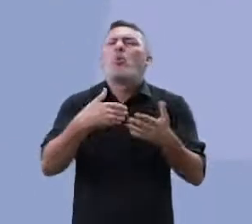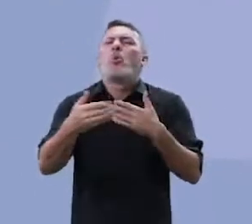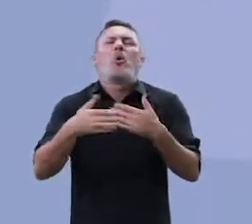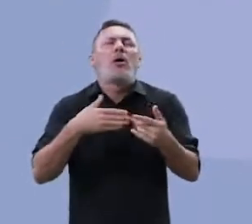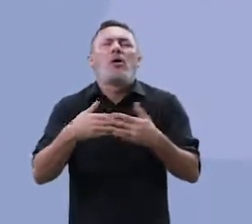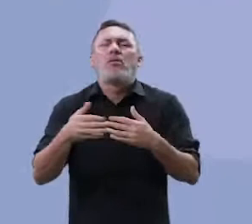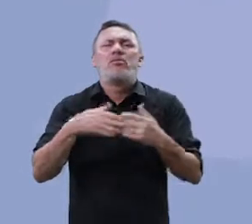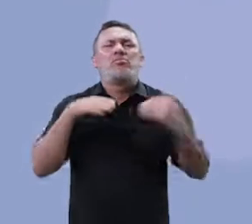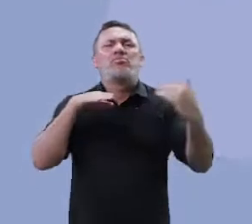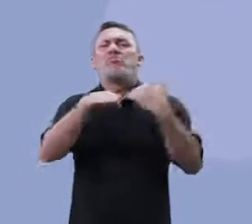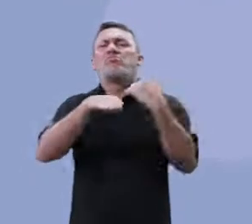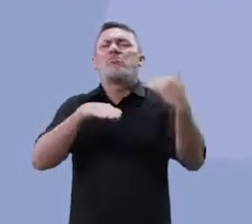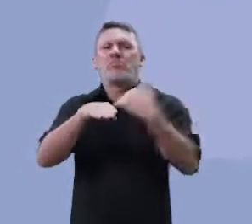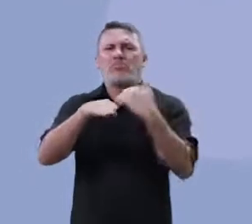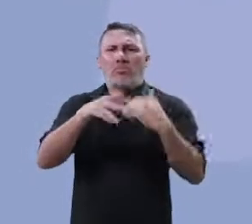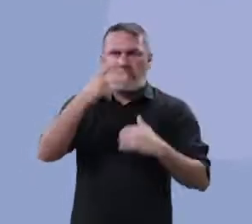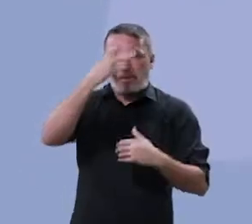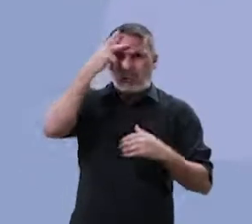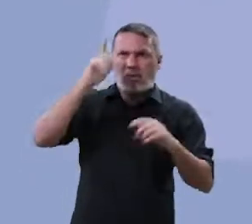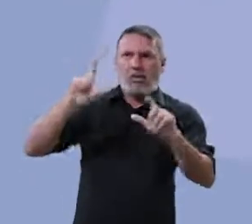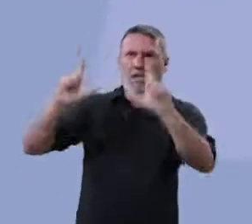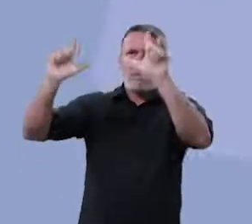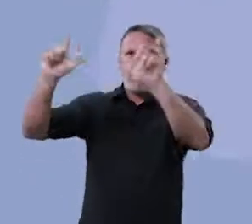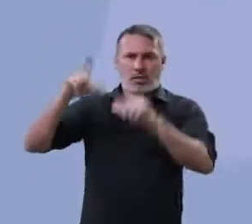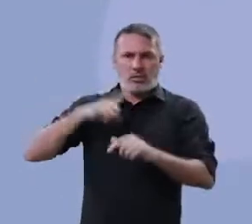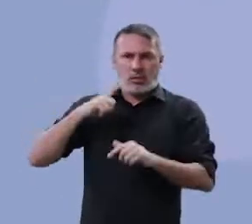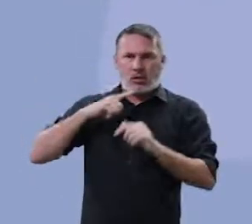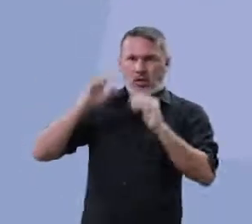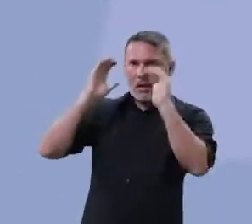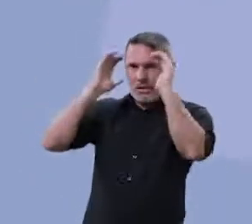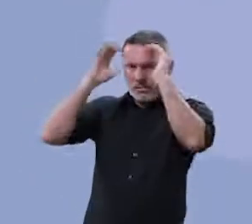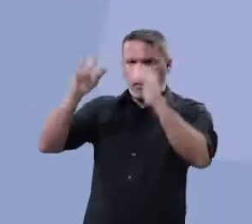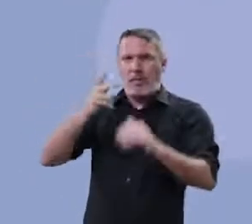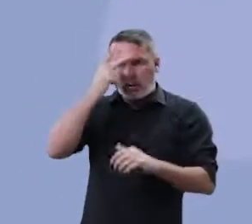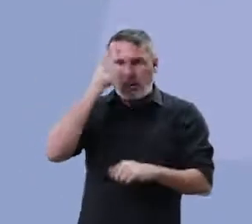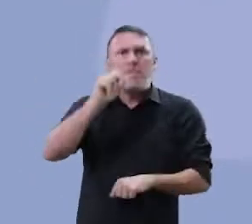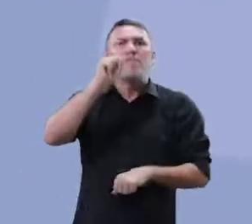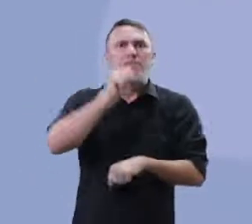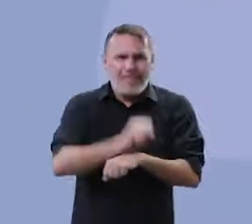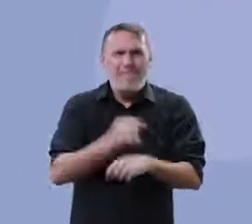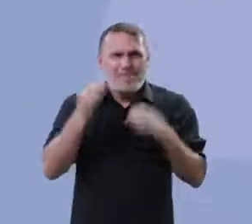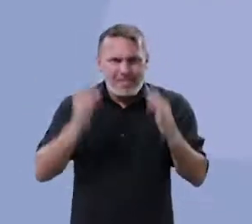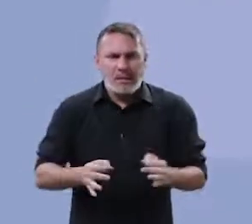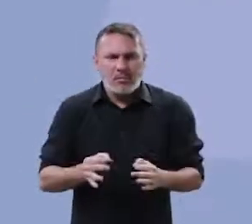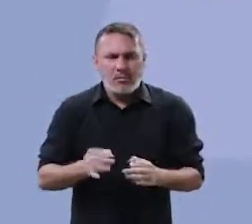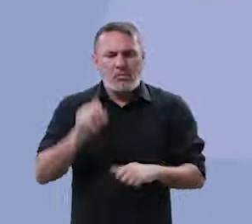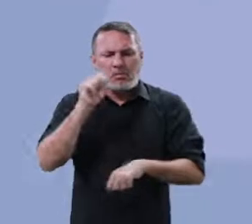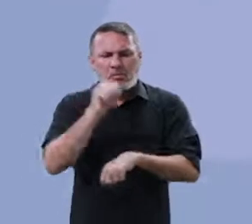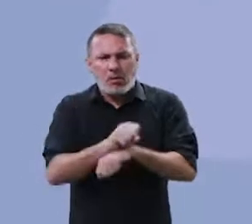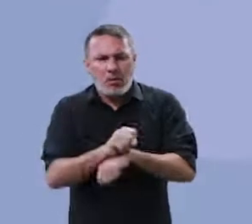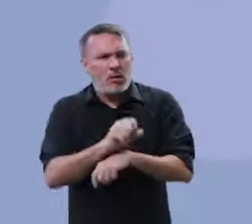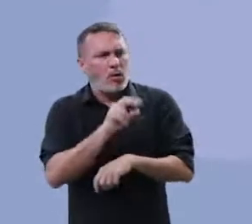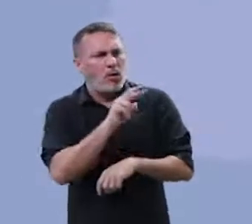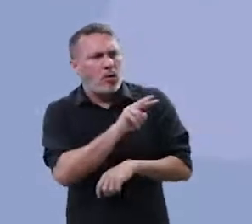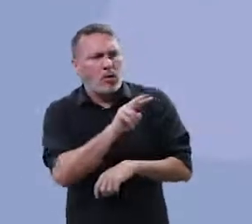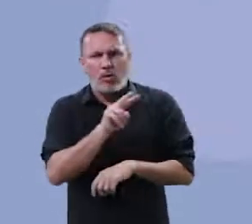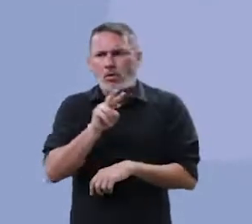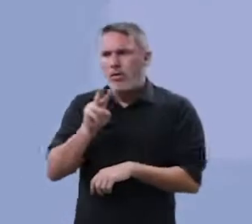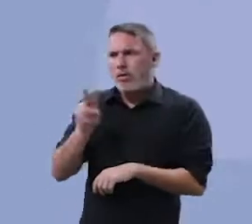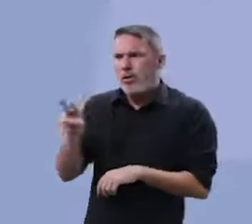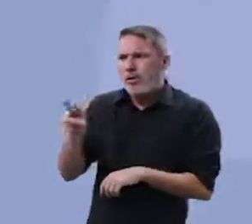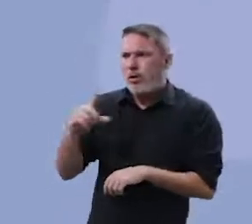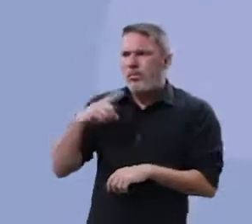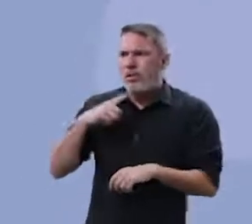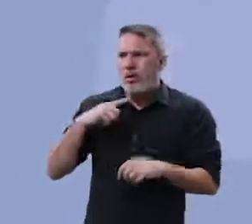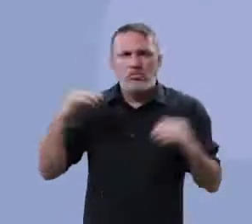o motorista, o condutor, ele respeitar essa placa? Será que realmente ele para, vai observar